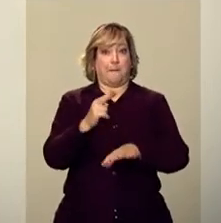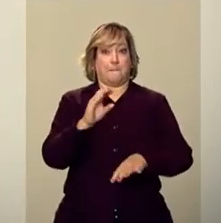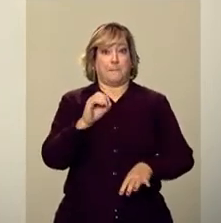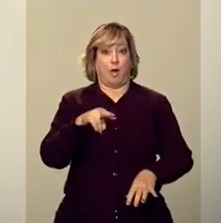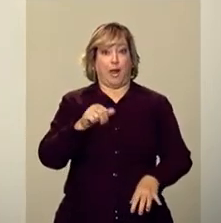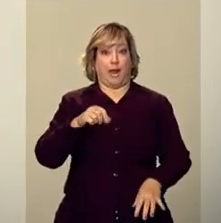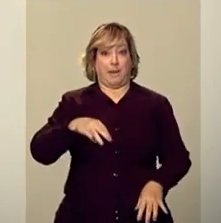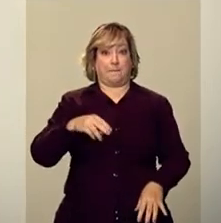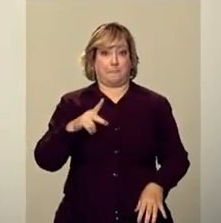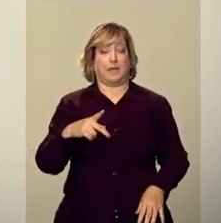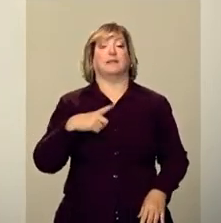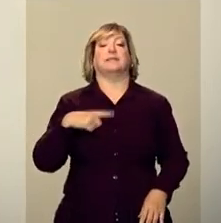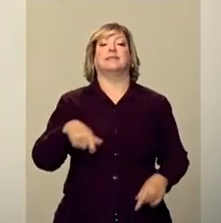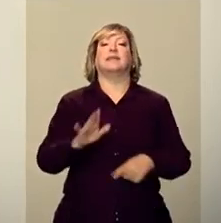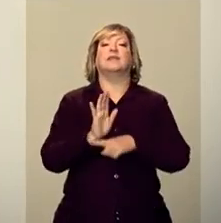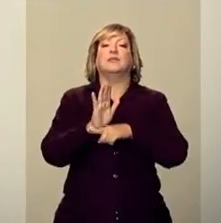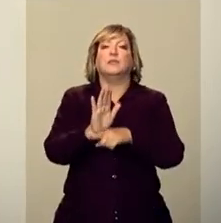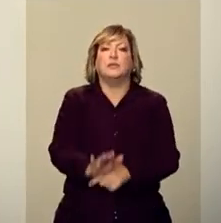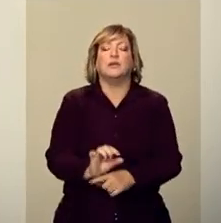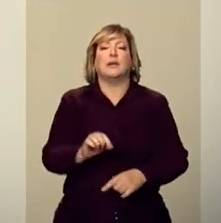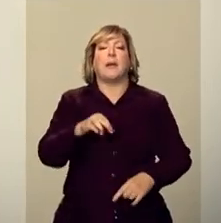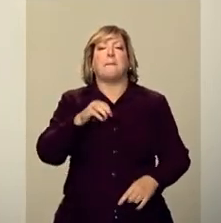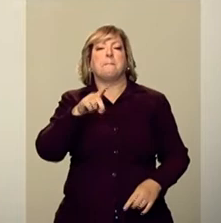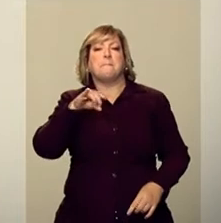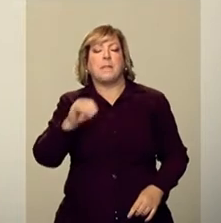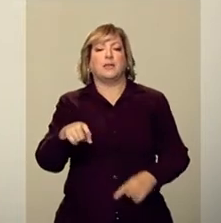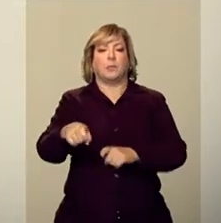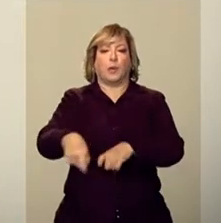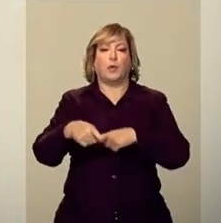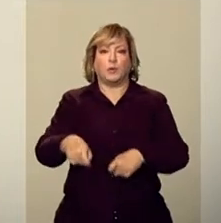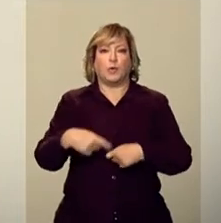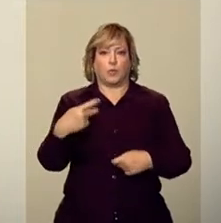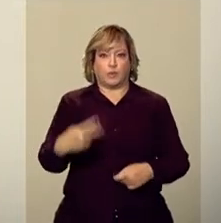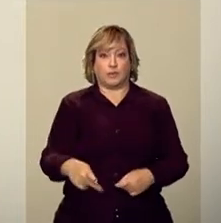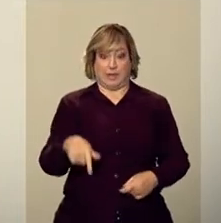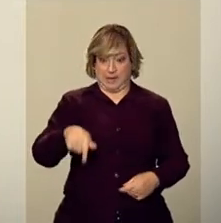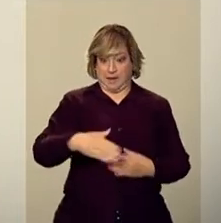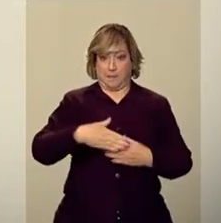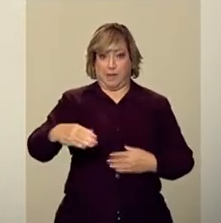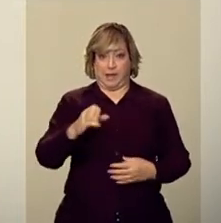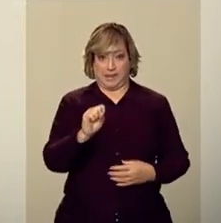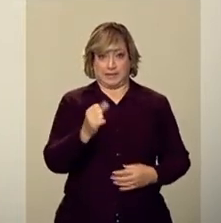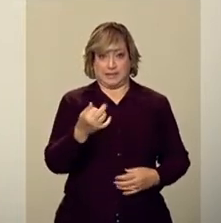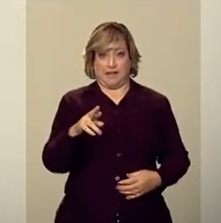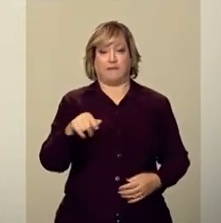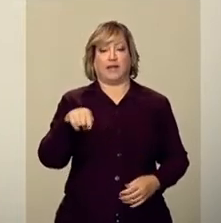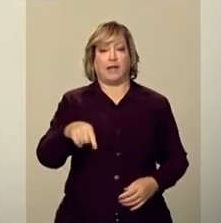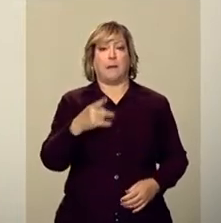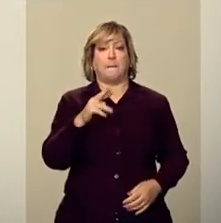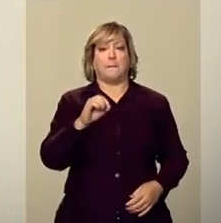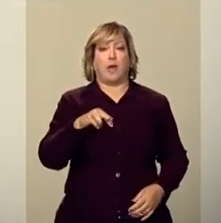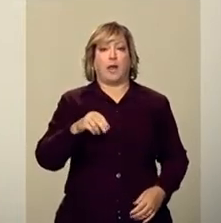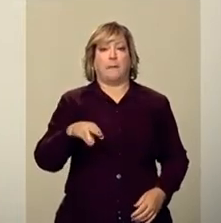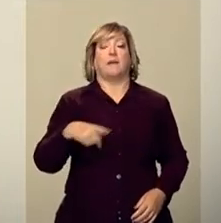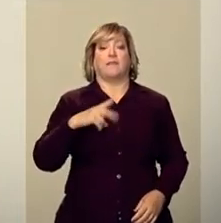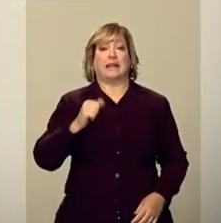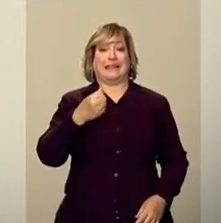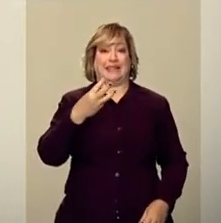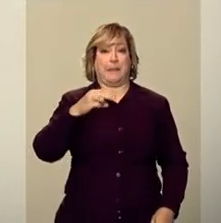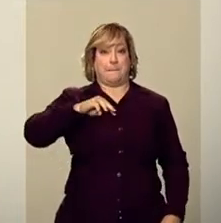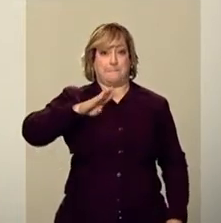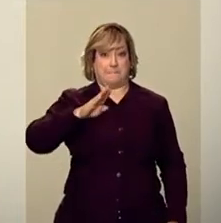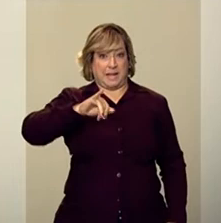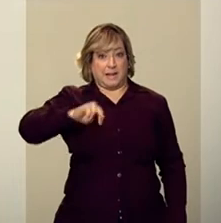que é o programa nacional de apoio médio produtor rural nessa próxima safra o pronamp vai ter 13 bilhões e 200